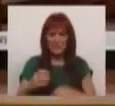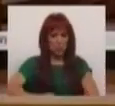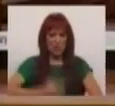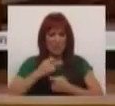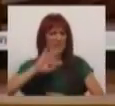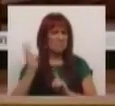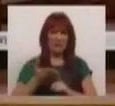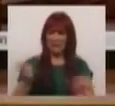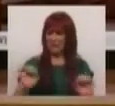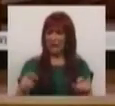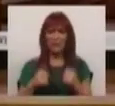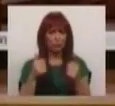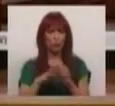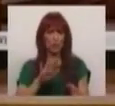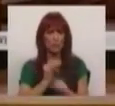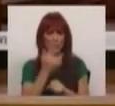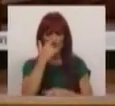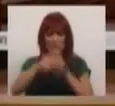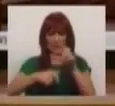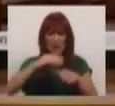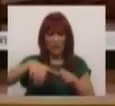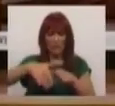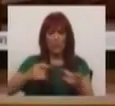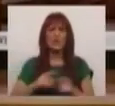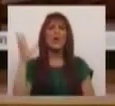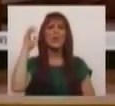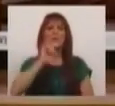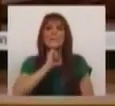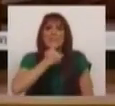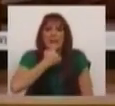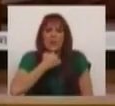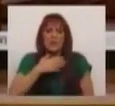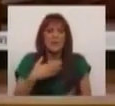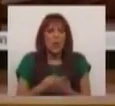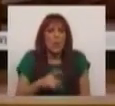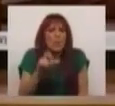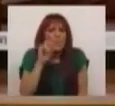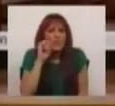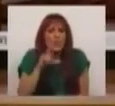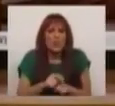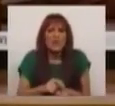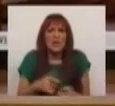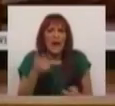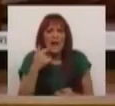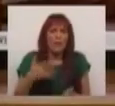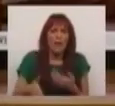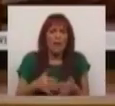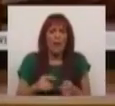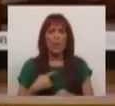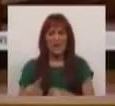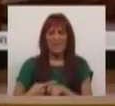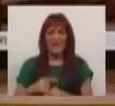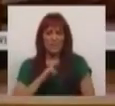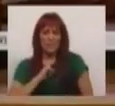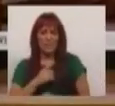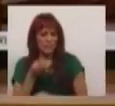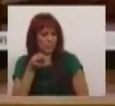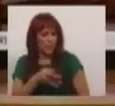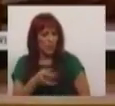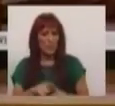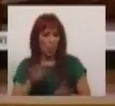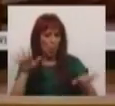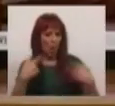de impunidade de todos os envolvidos. A cultura de secretismo serviu para proteger quem não hesitou em colocar os seus interesses particulares